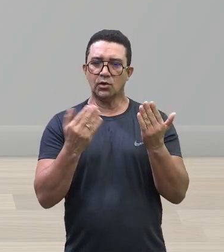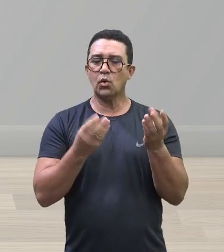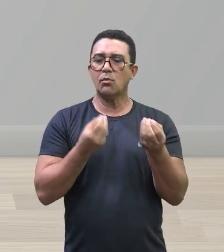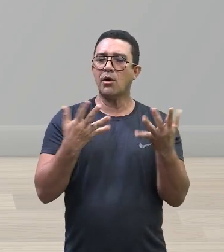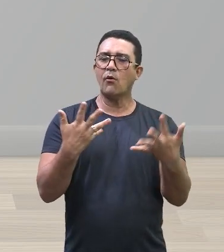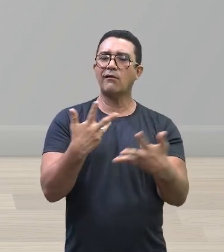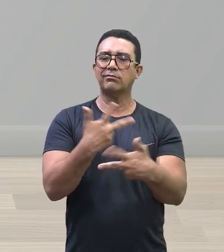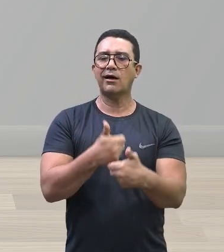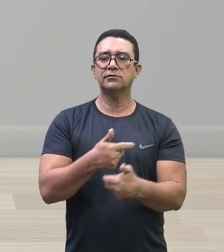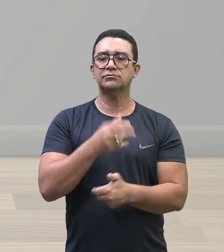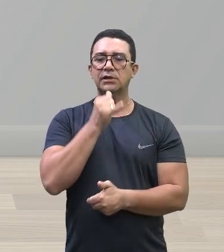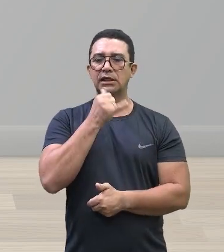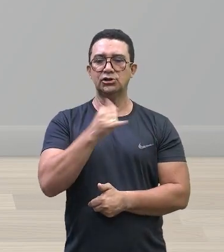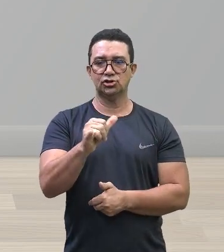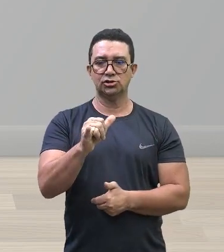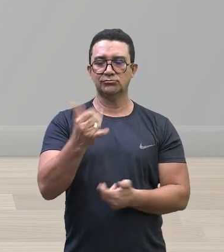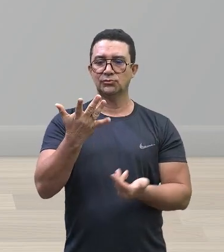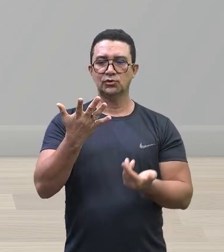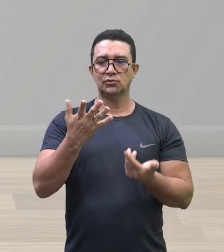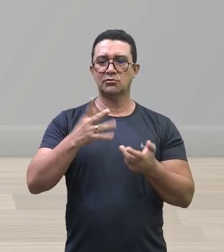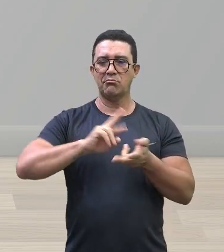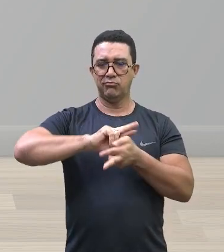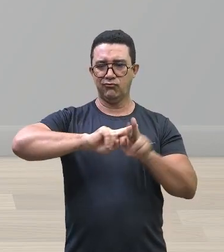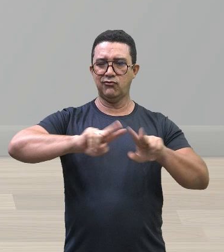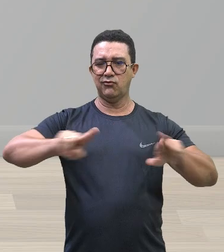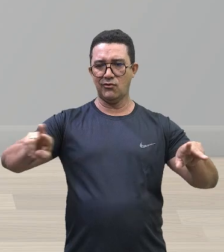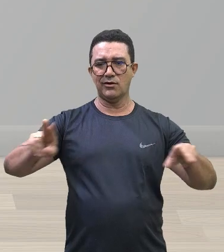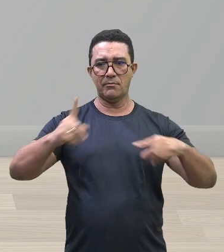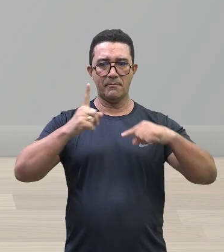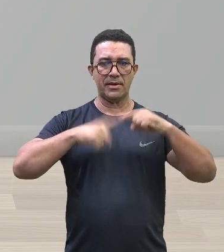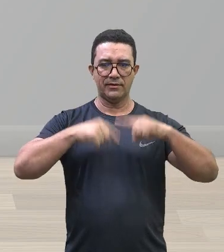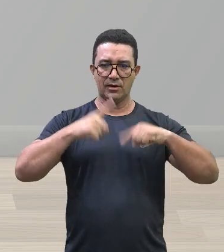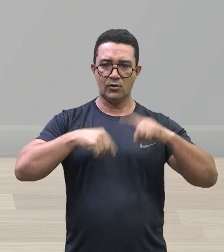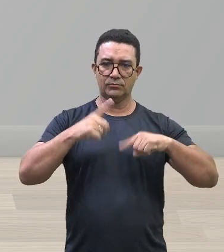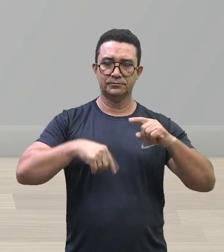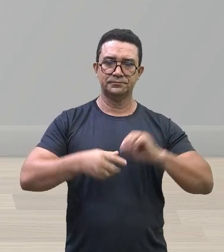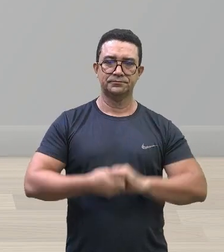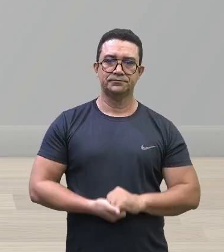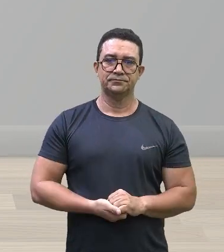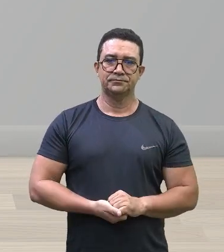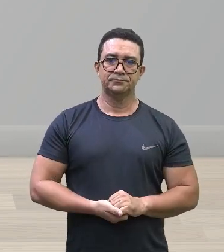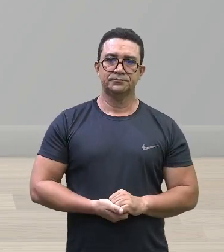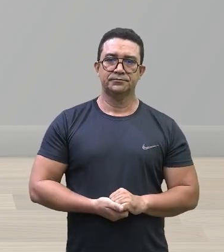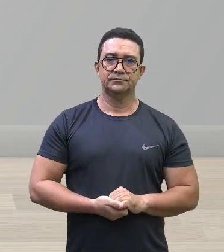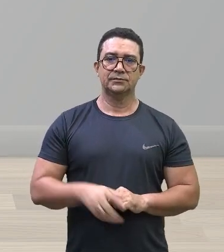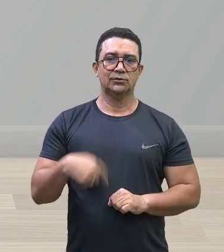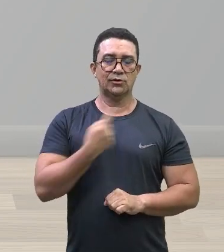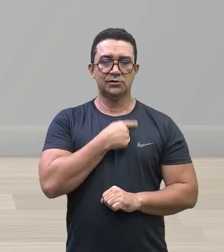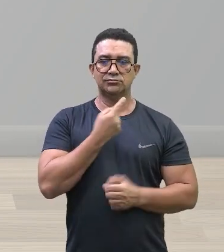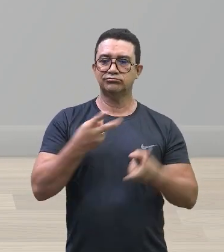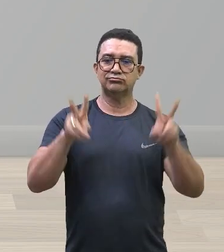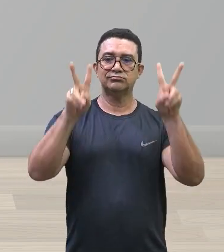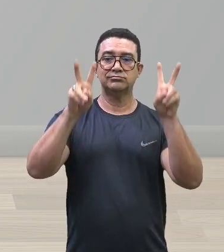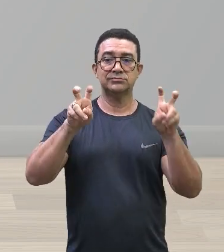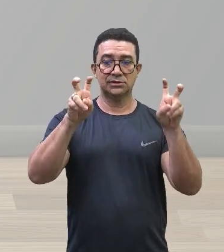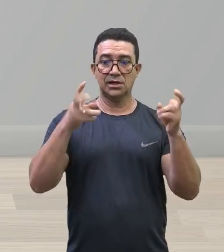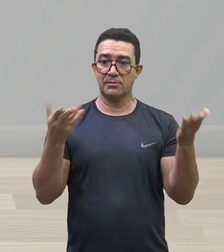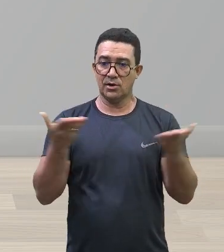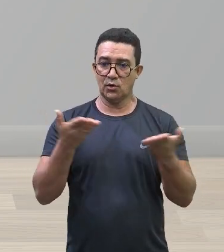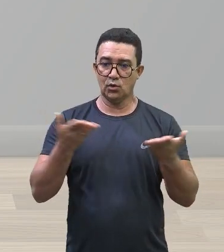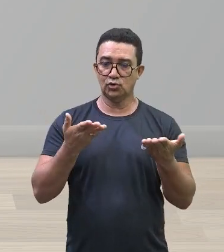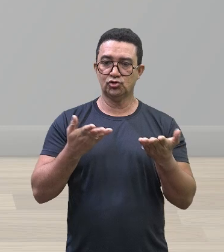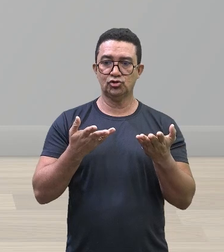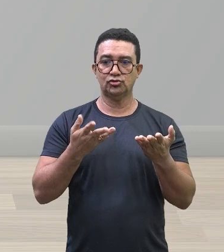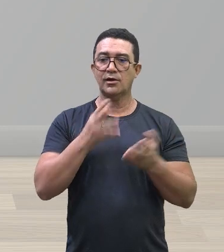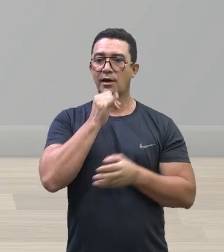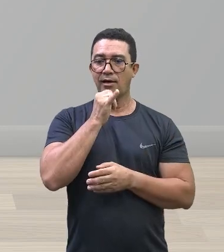energética dos aparelhos, dos equipamentos, tá bom? E aí, gente, como a gente está falando de energia, né? Como a aula, né, vai ser